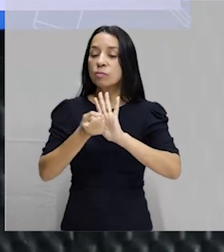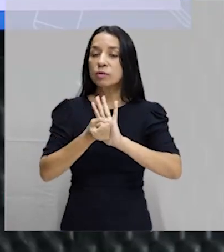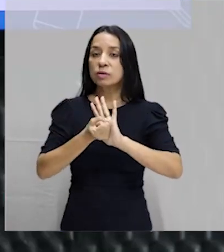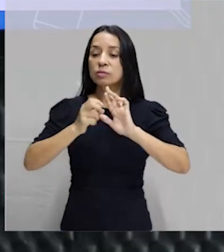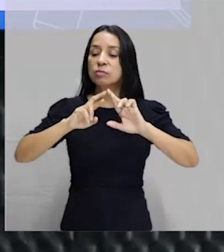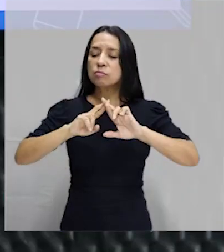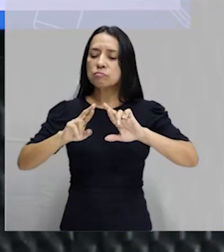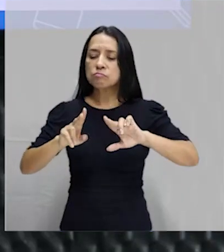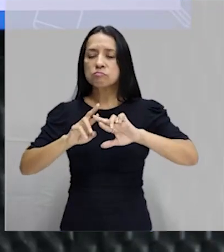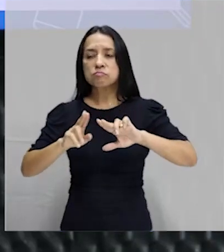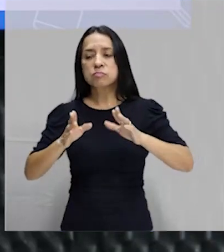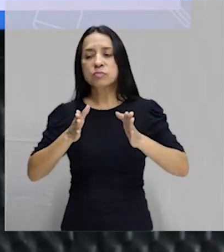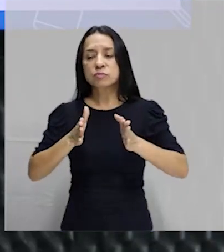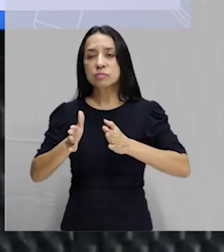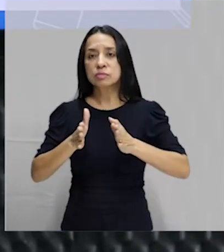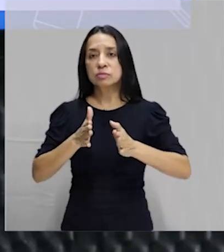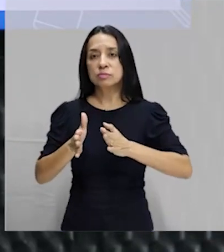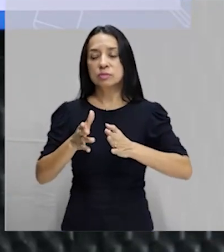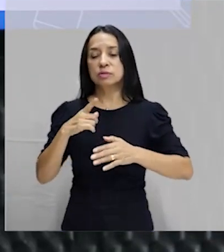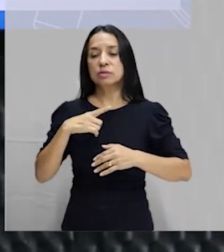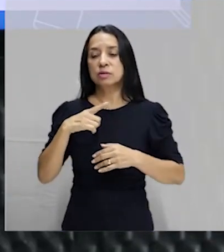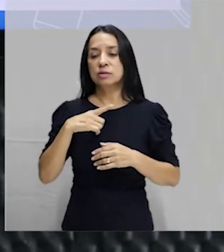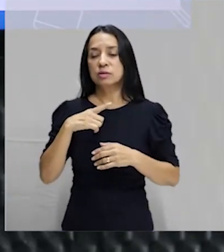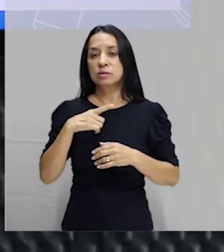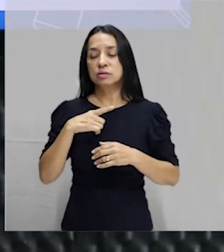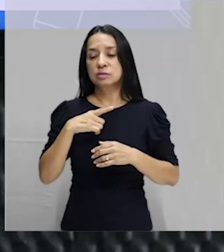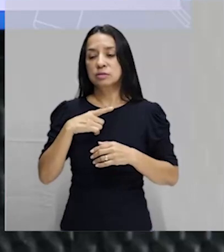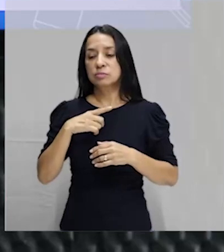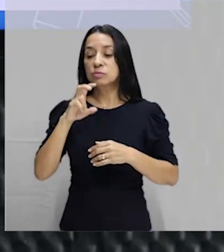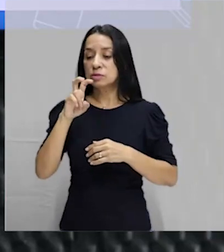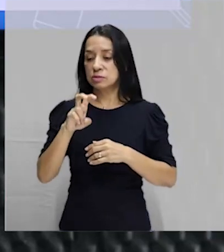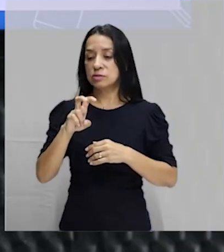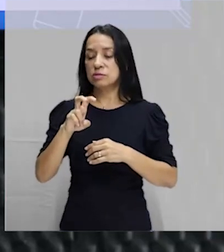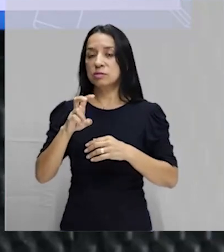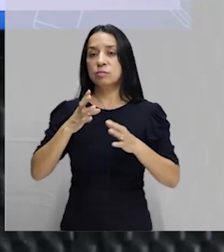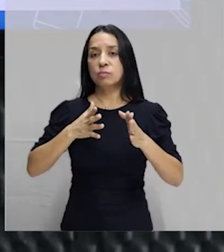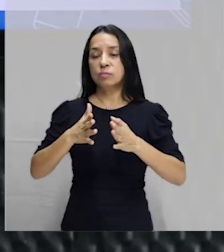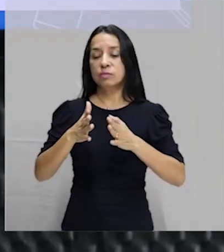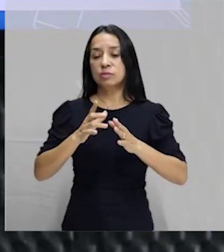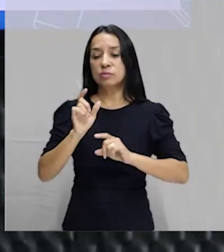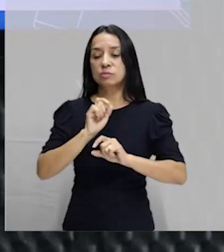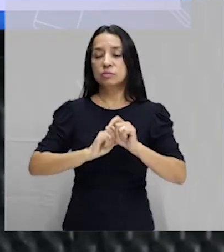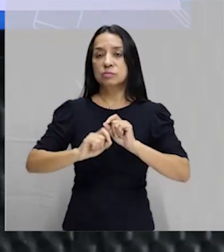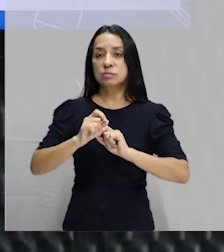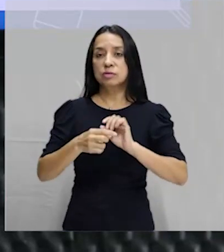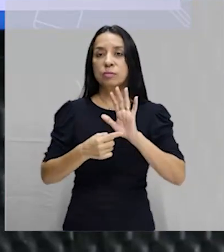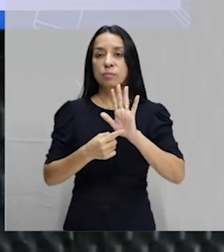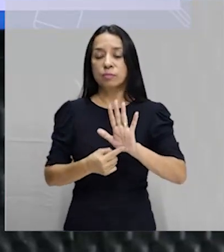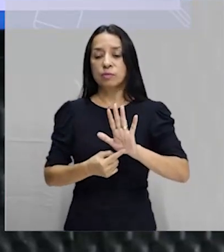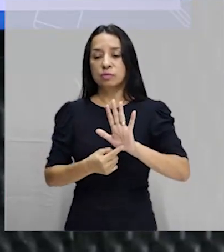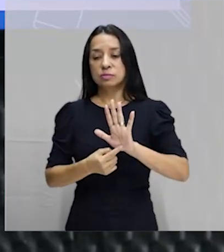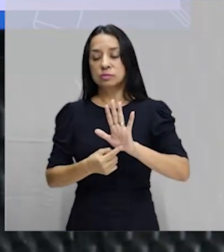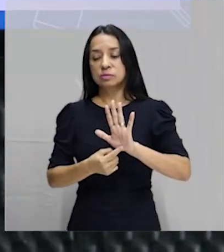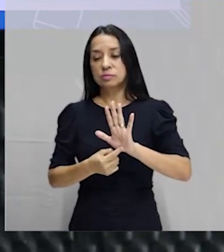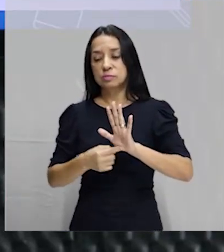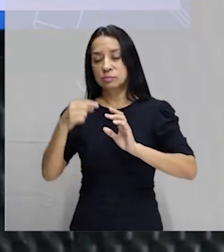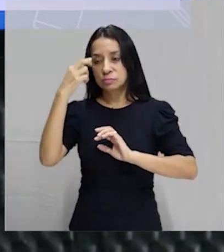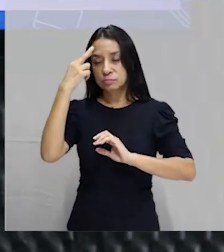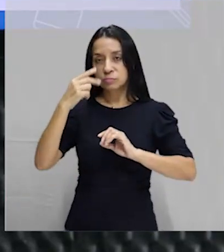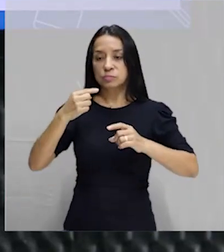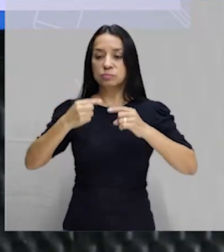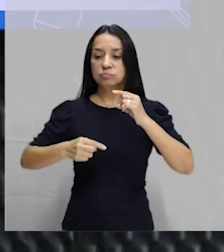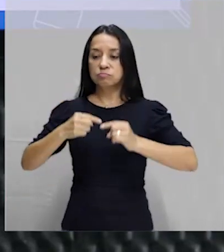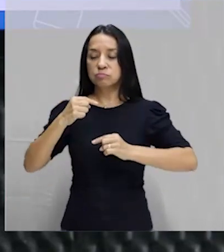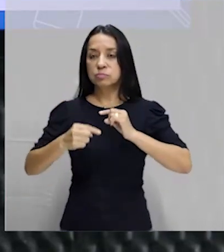diversas fases. Nós temos 5 fases que irão mostrar a história política